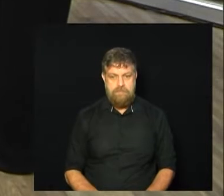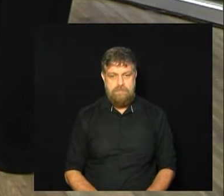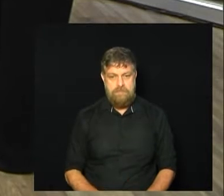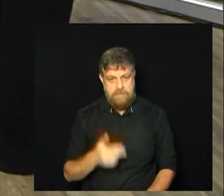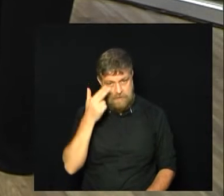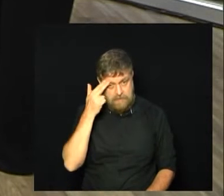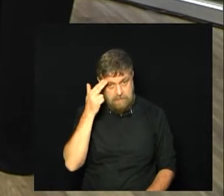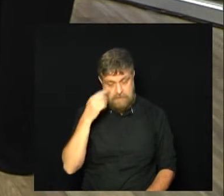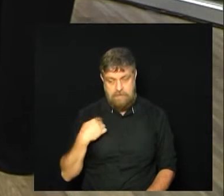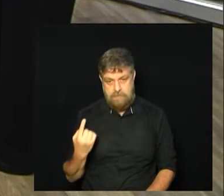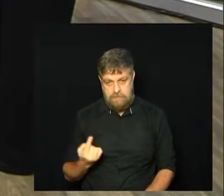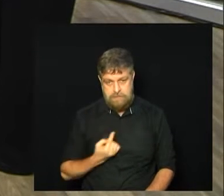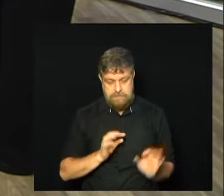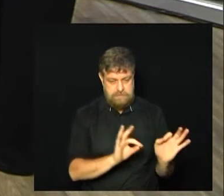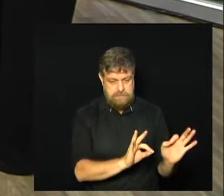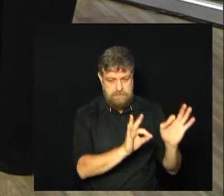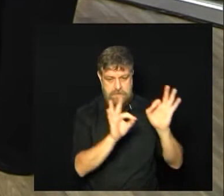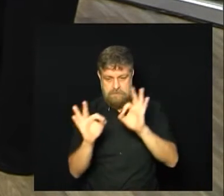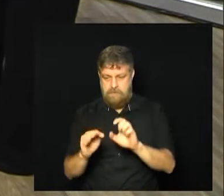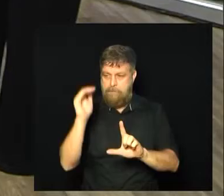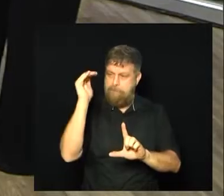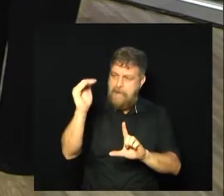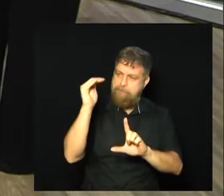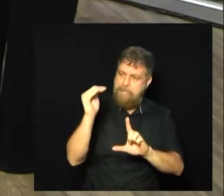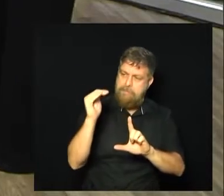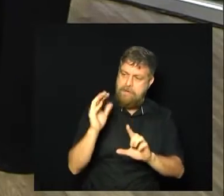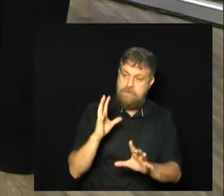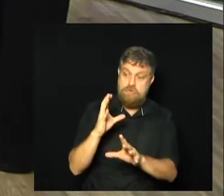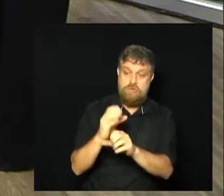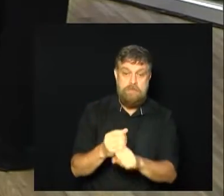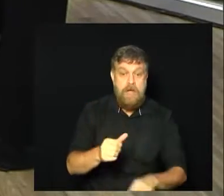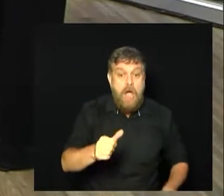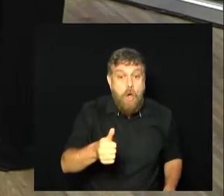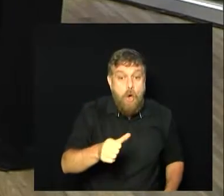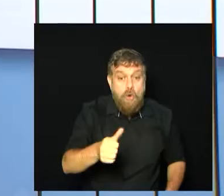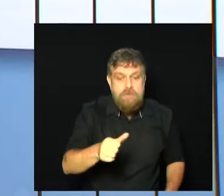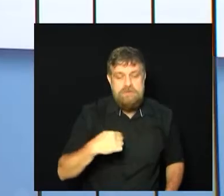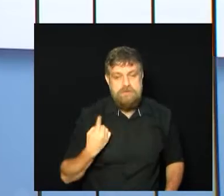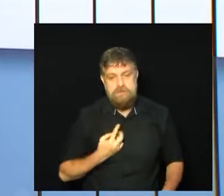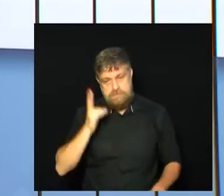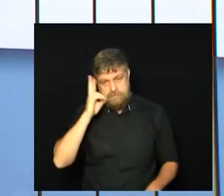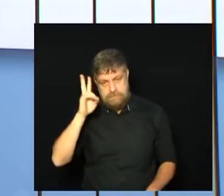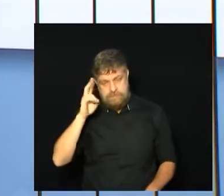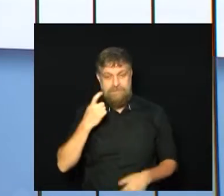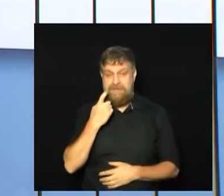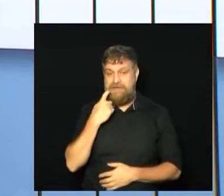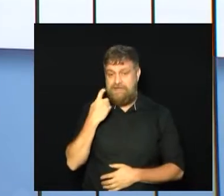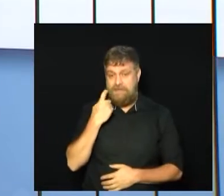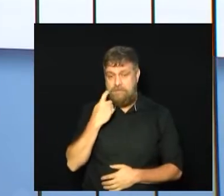Gabriel, e a gente acompanhou aí os 11 projetos da pauta, né? A gente lembra que na última